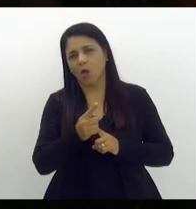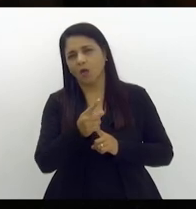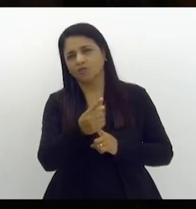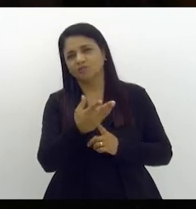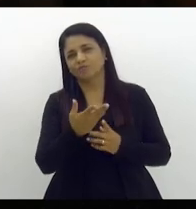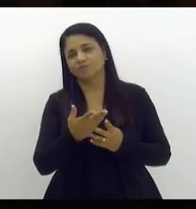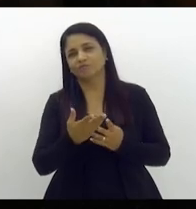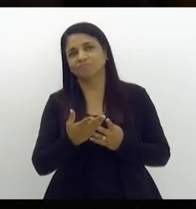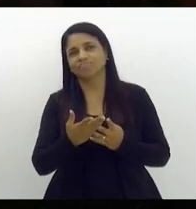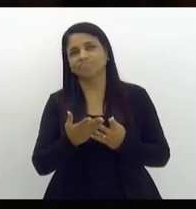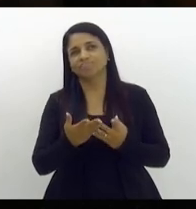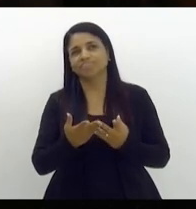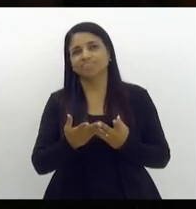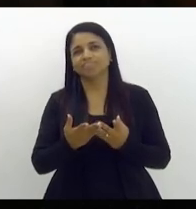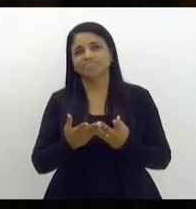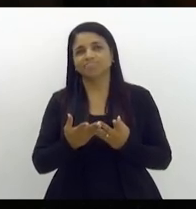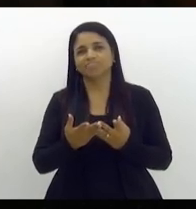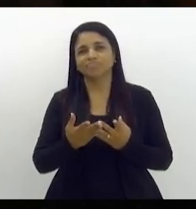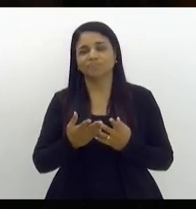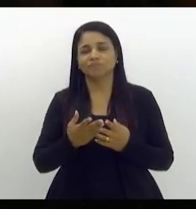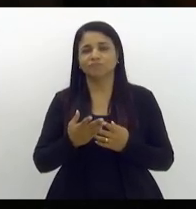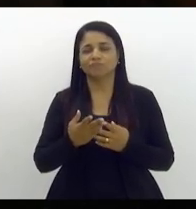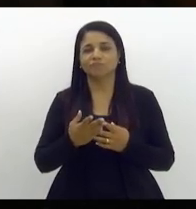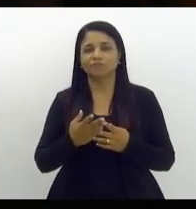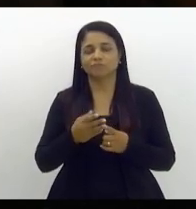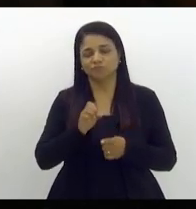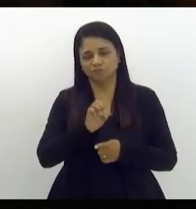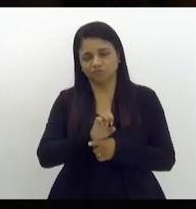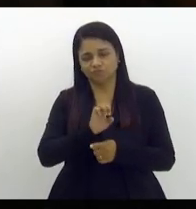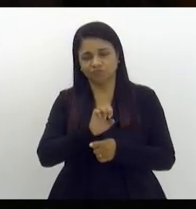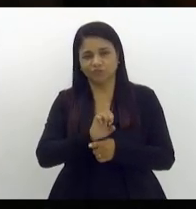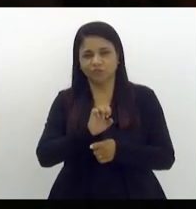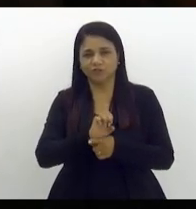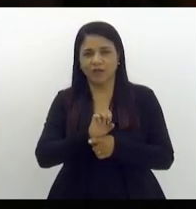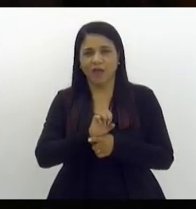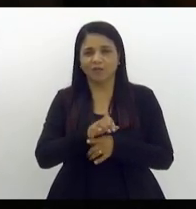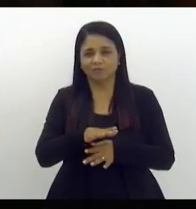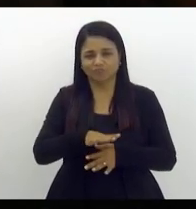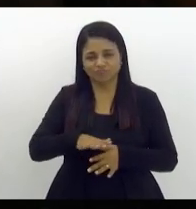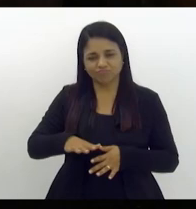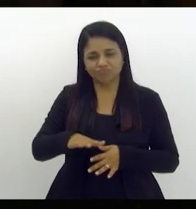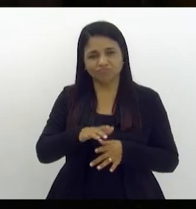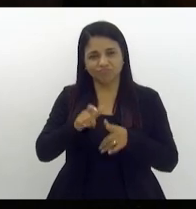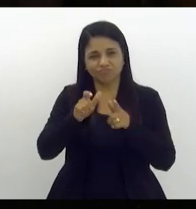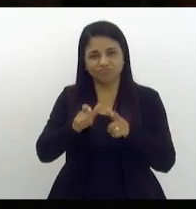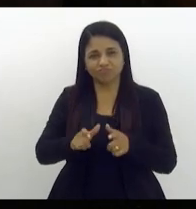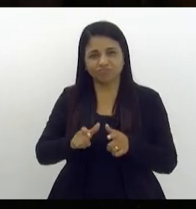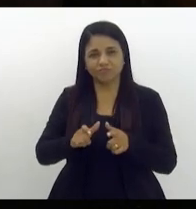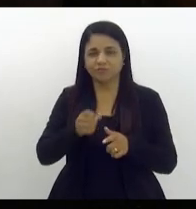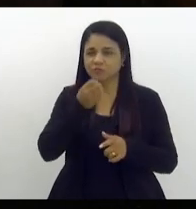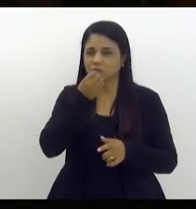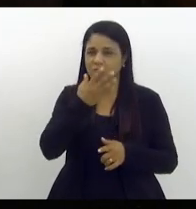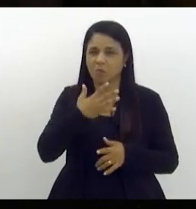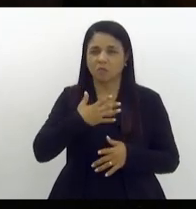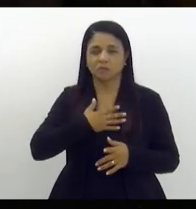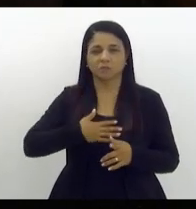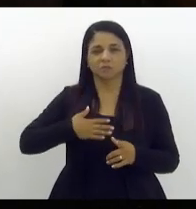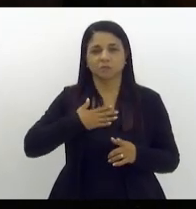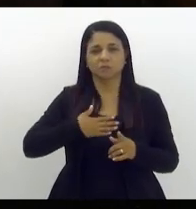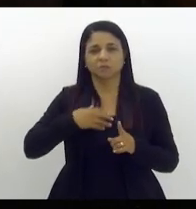desse estado teórico que eu gostaria que tivéssemos, de estado de bem-estar